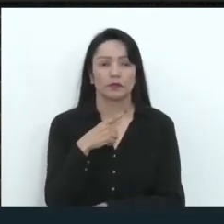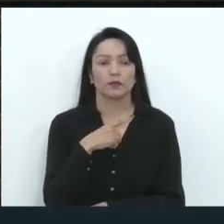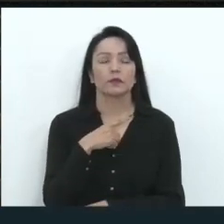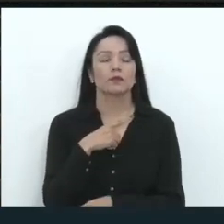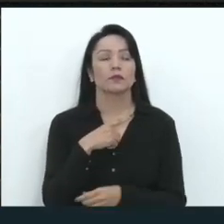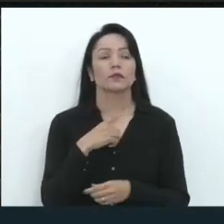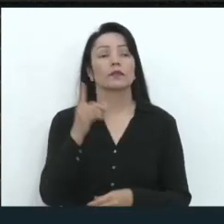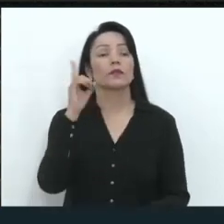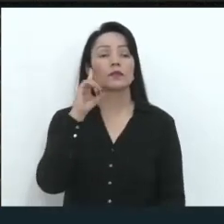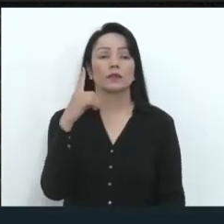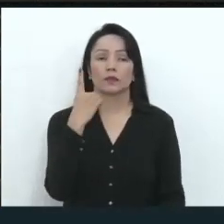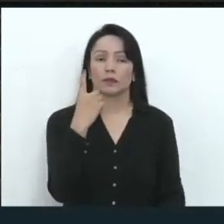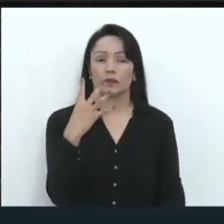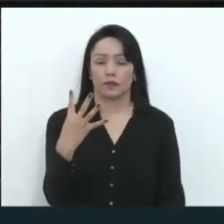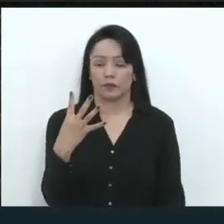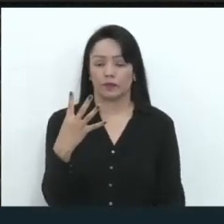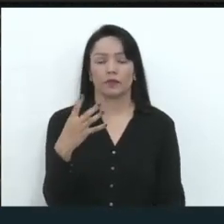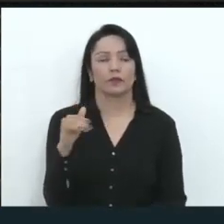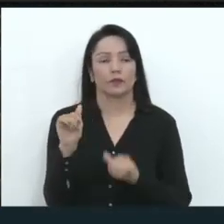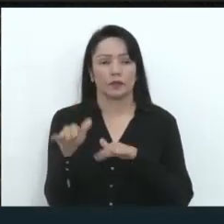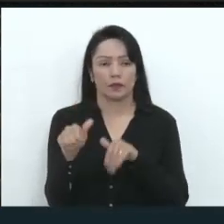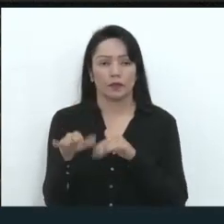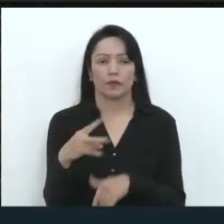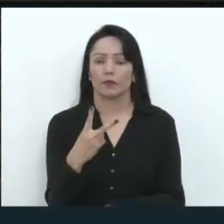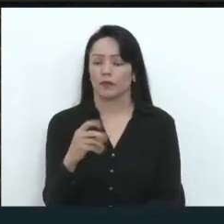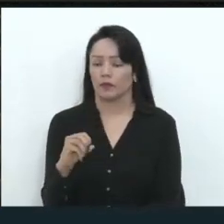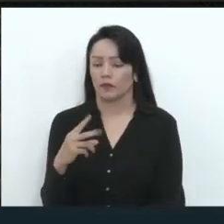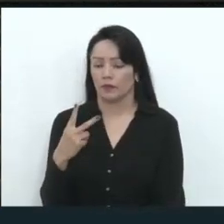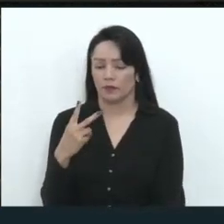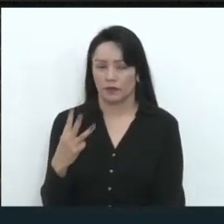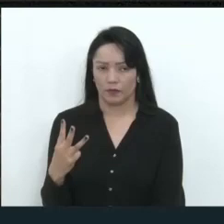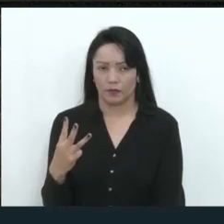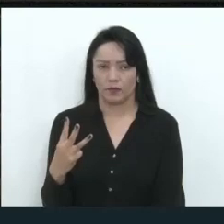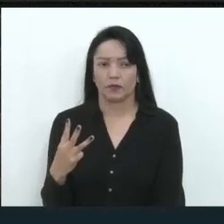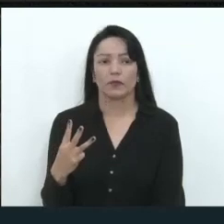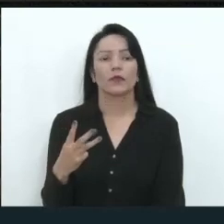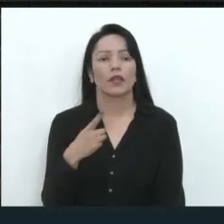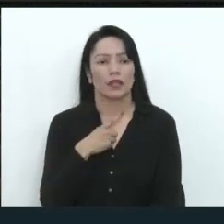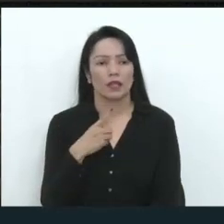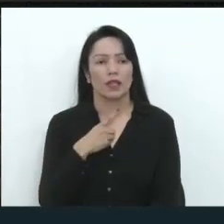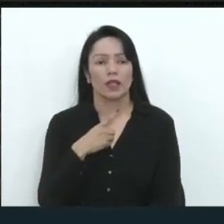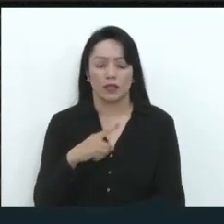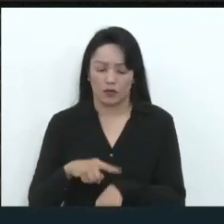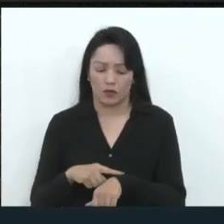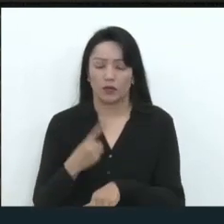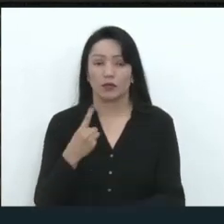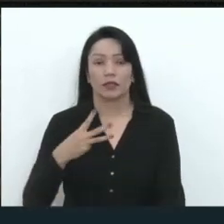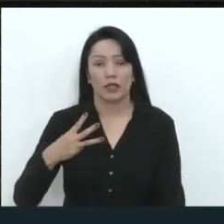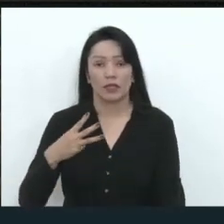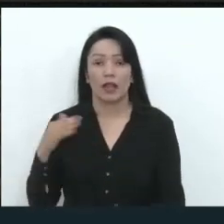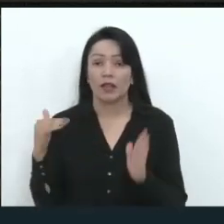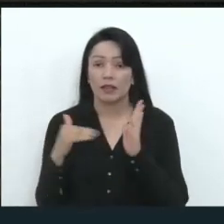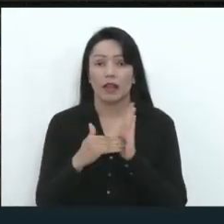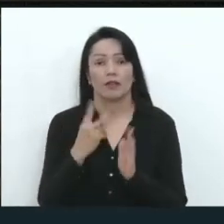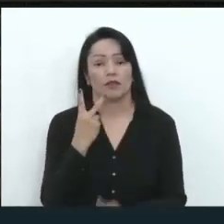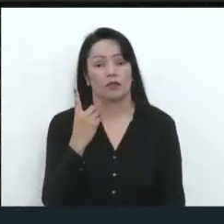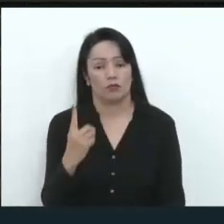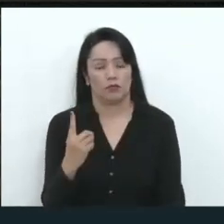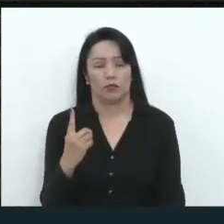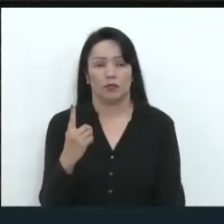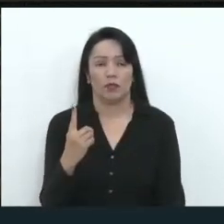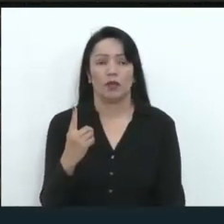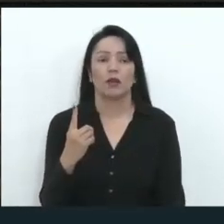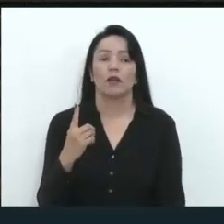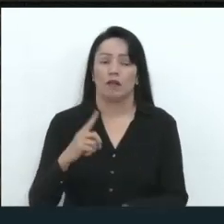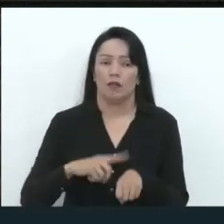dia 14 de setembro de 2023. Teremos das 13 às 21 horas acontecendo